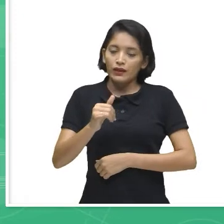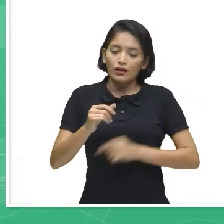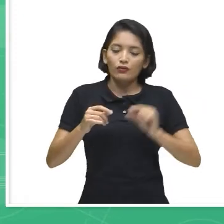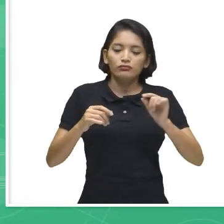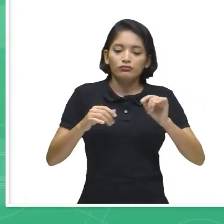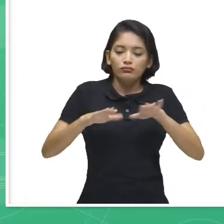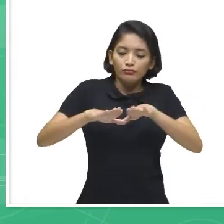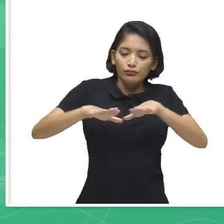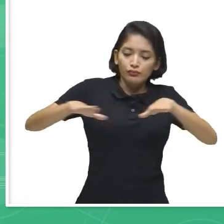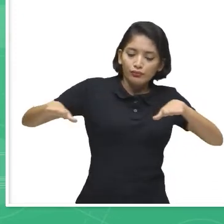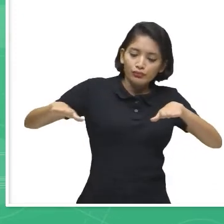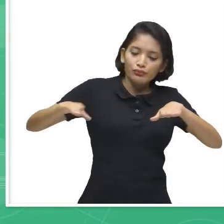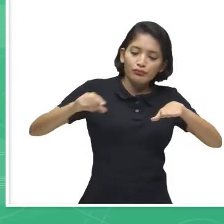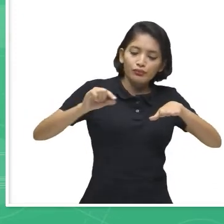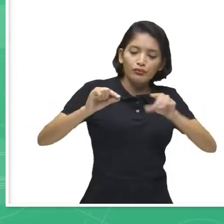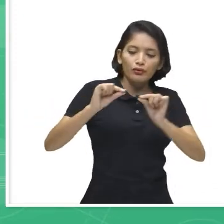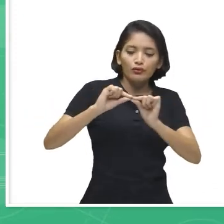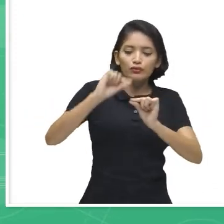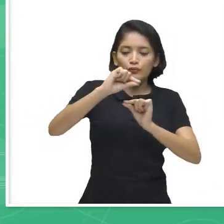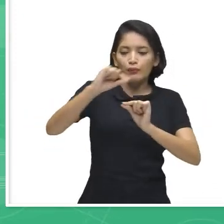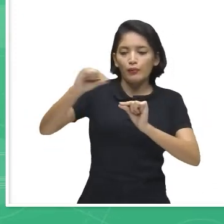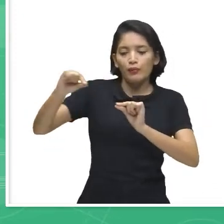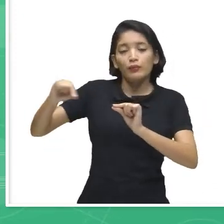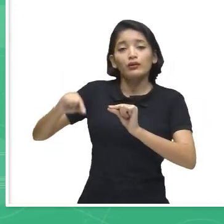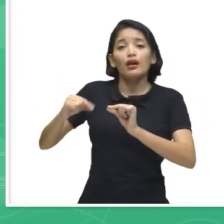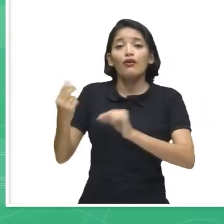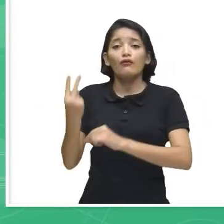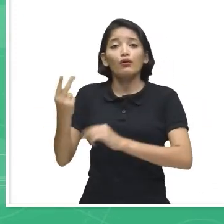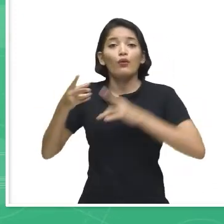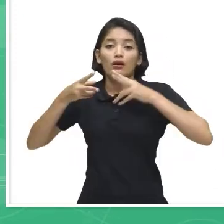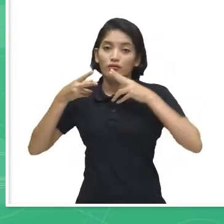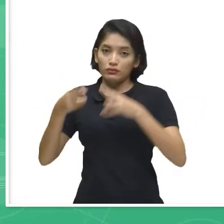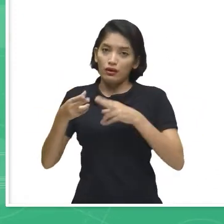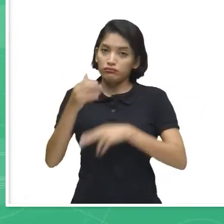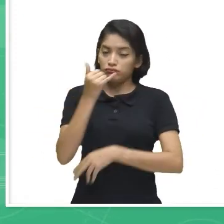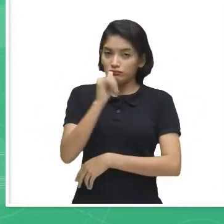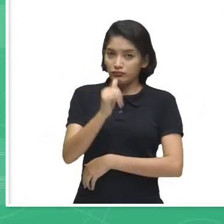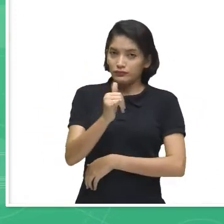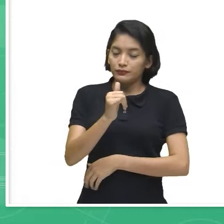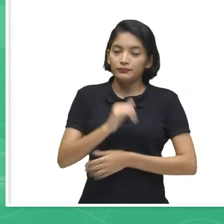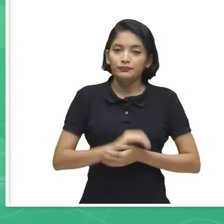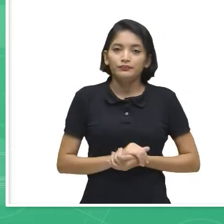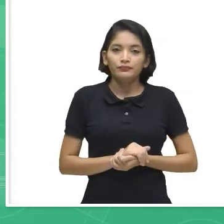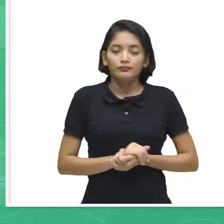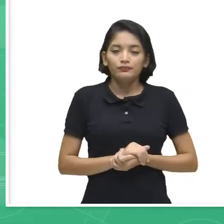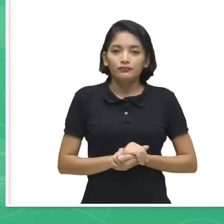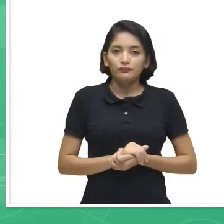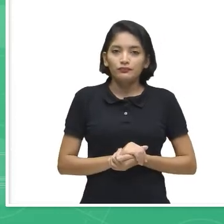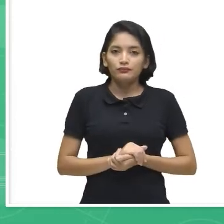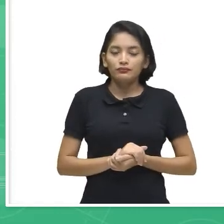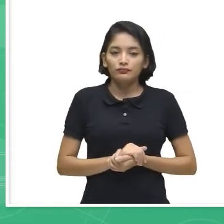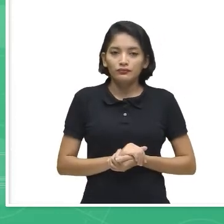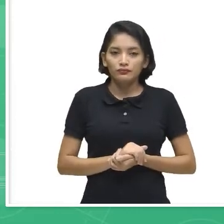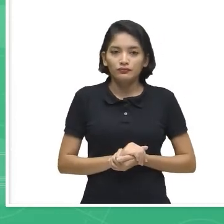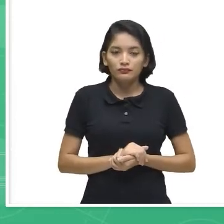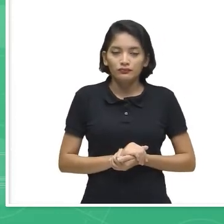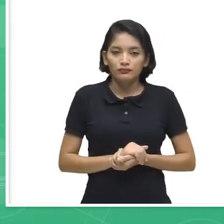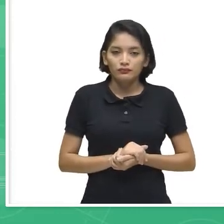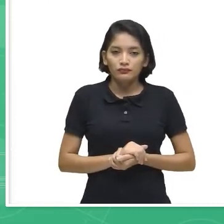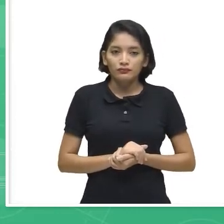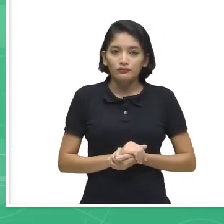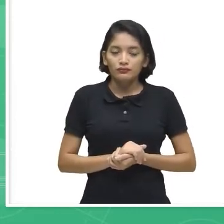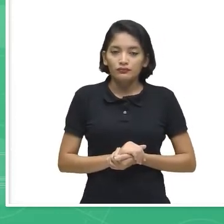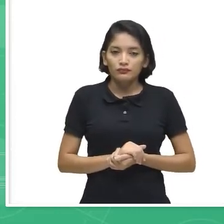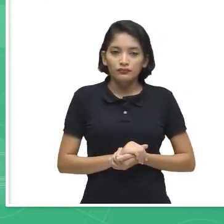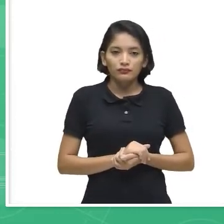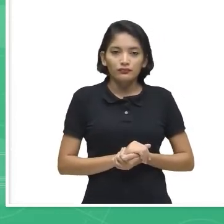da superfície desse condutor têm o mesmo valor de potencial elétrico. Então, o trabalho aqui vai ser